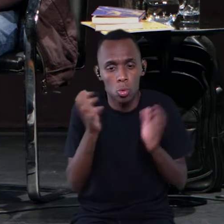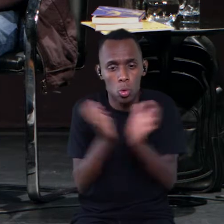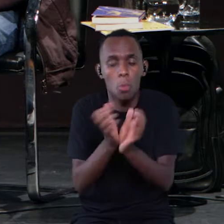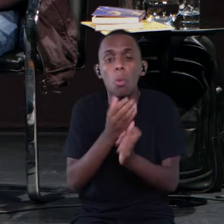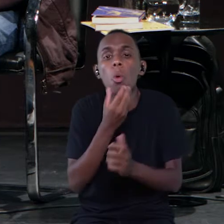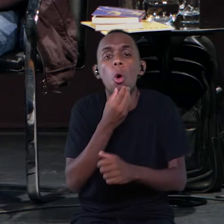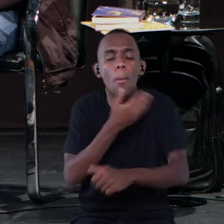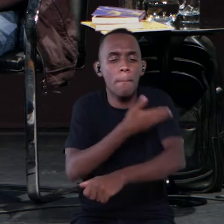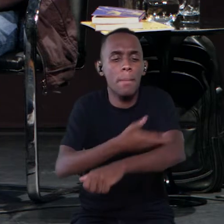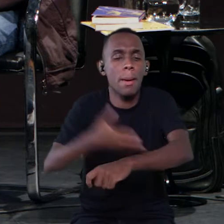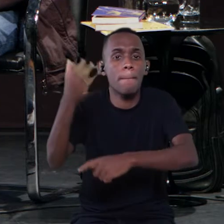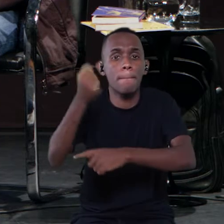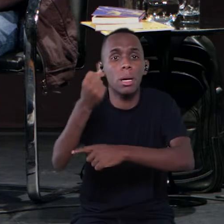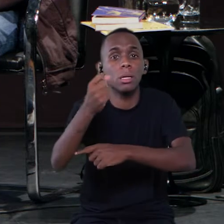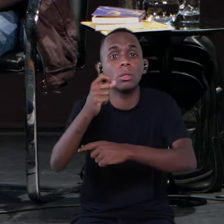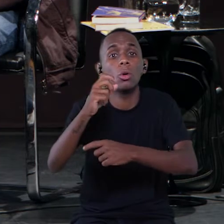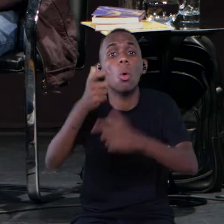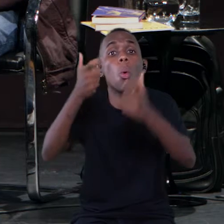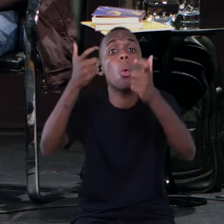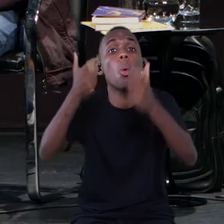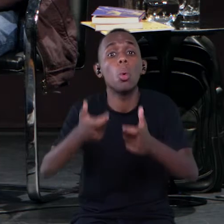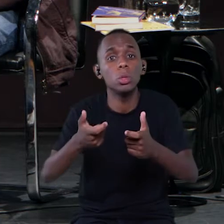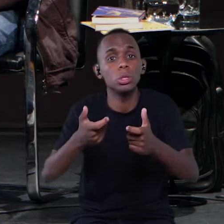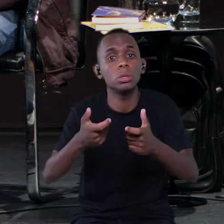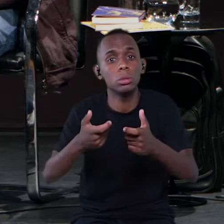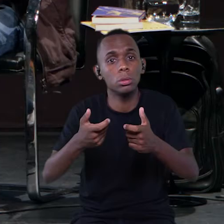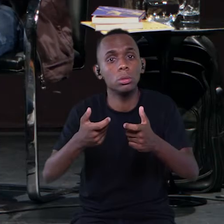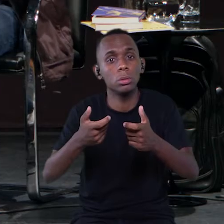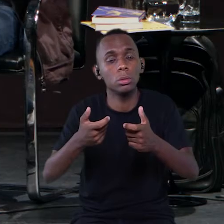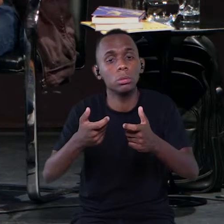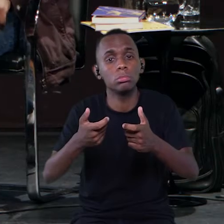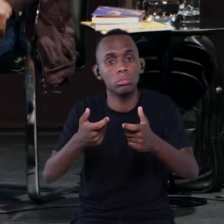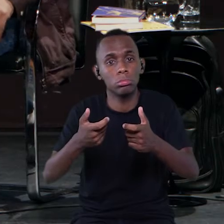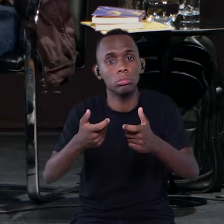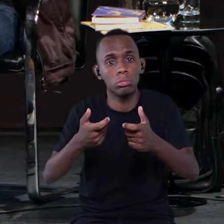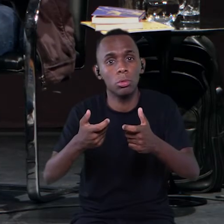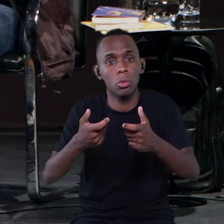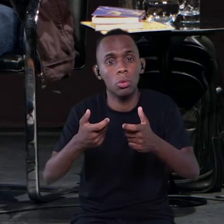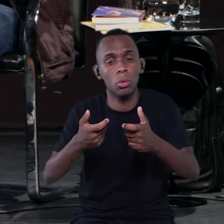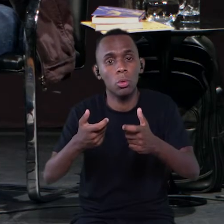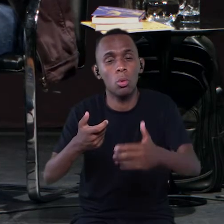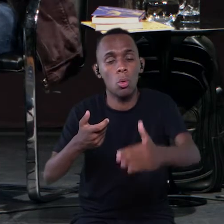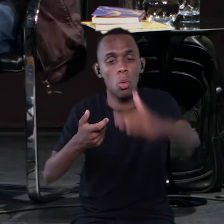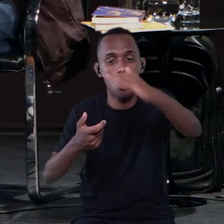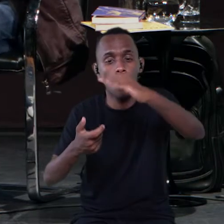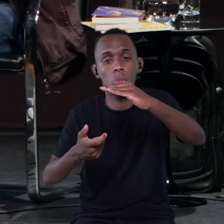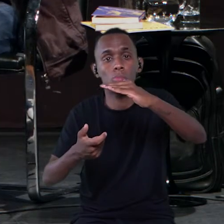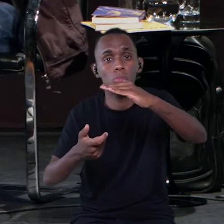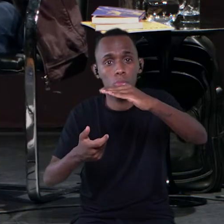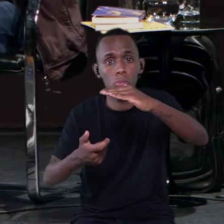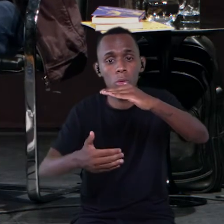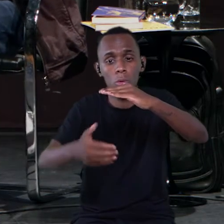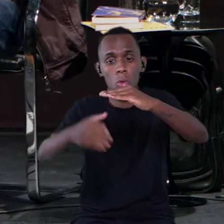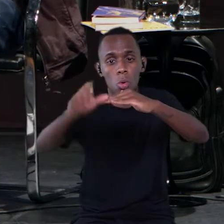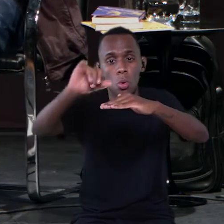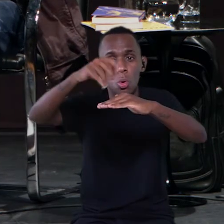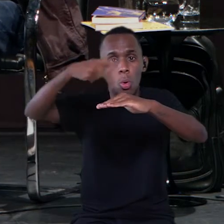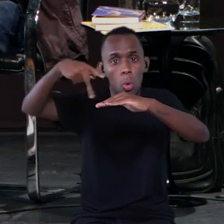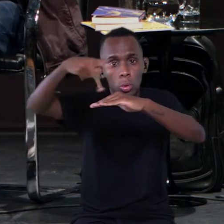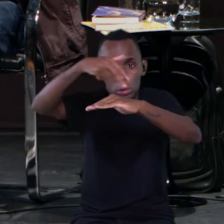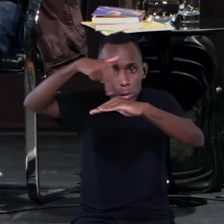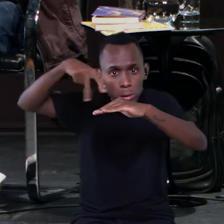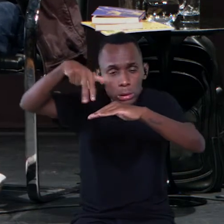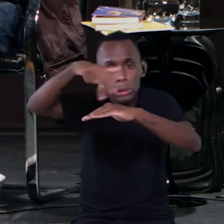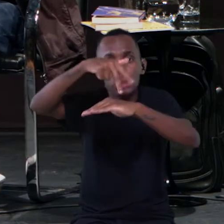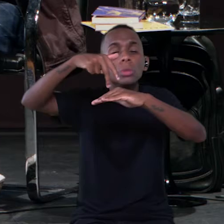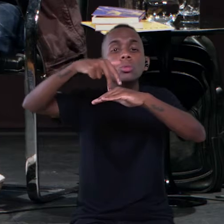brancos ficava debaixo do centro da masmorra, onde ficavam os escravos